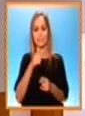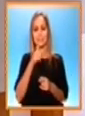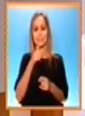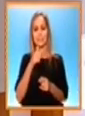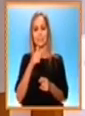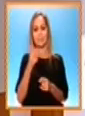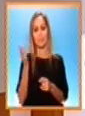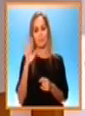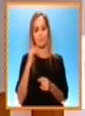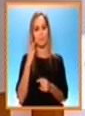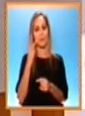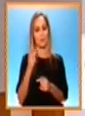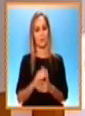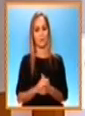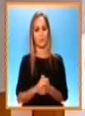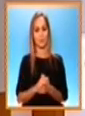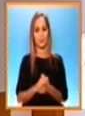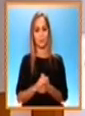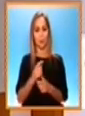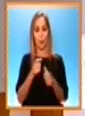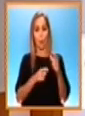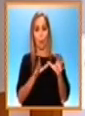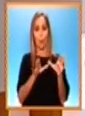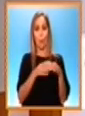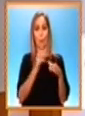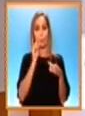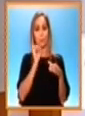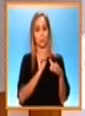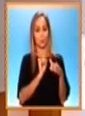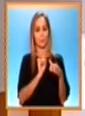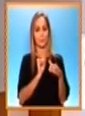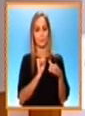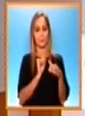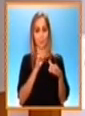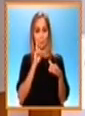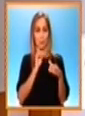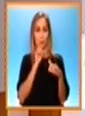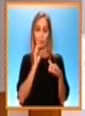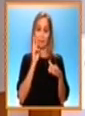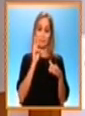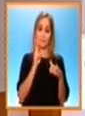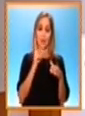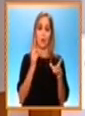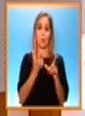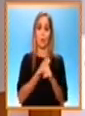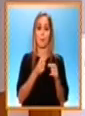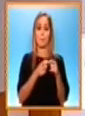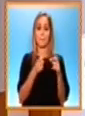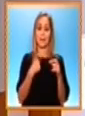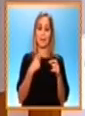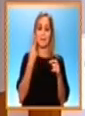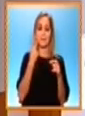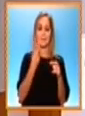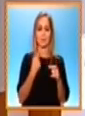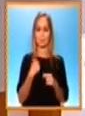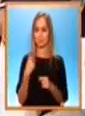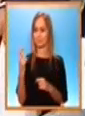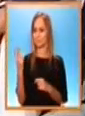o que é que lhes espera. Em termos do elenco masculino, e pronto, têm que comprar a bilhete e depois vem o que é que espera. Cara daqueles